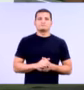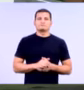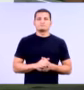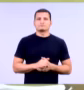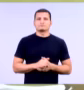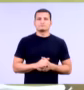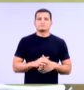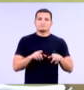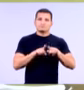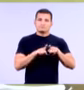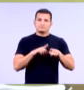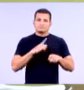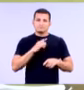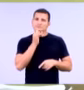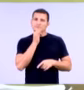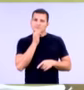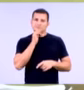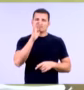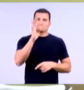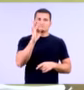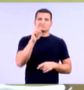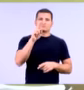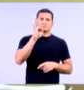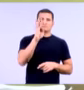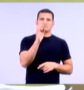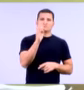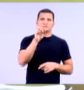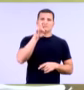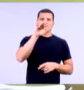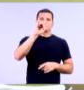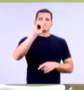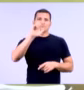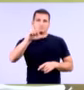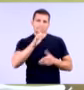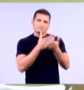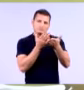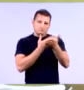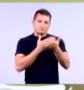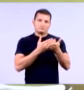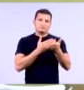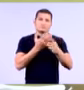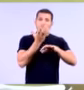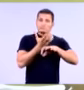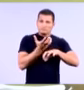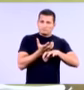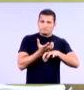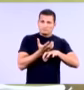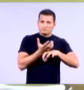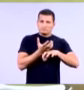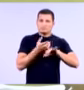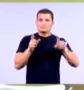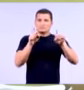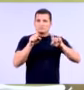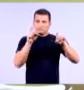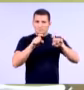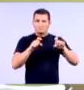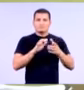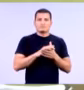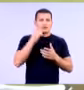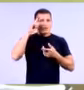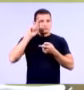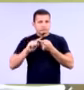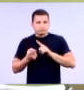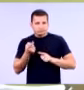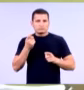por exemplo, um tutorial da disciplina de informática, é um tutorial sobre programação, sobre lógica, explicando como